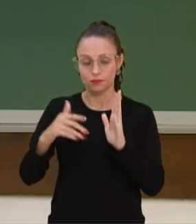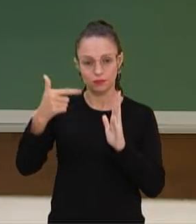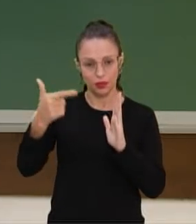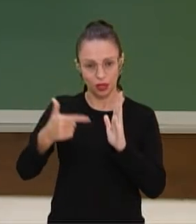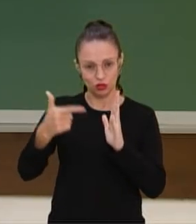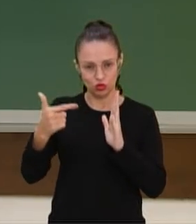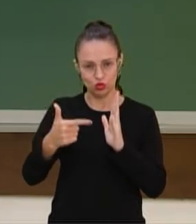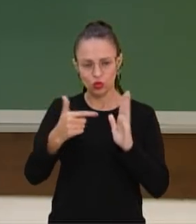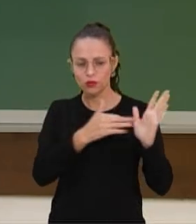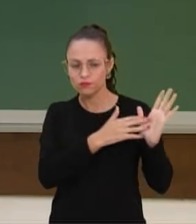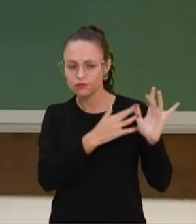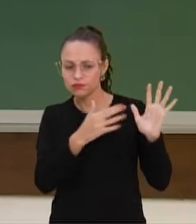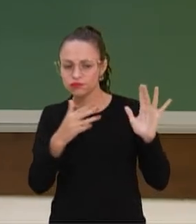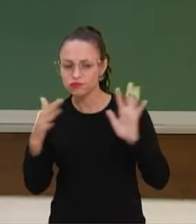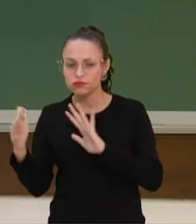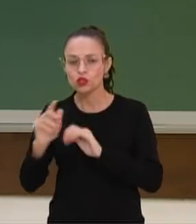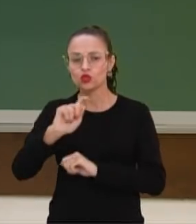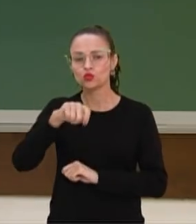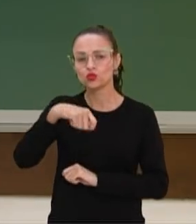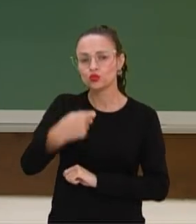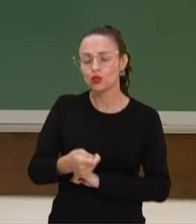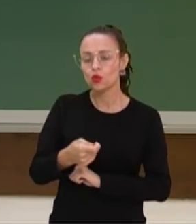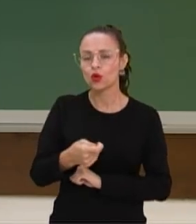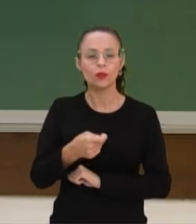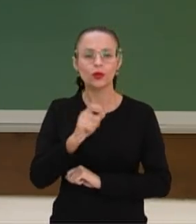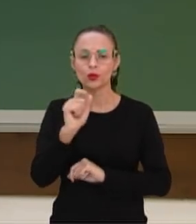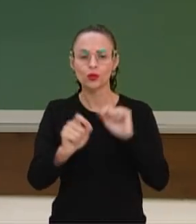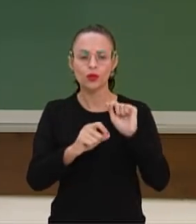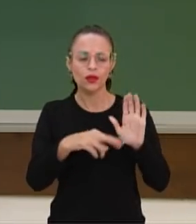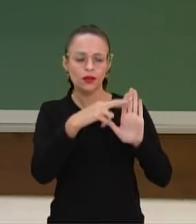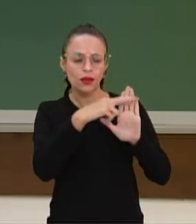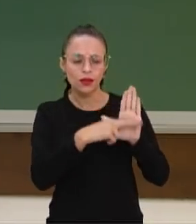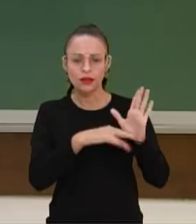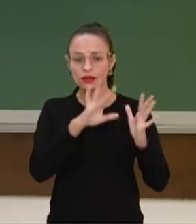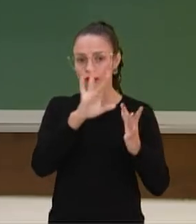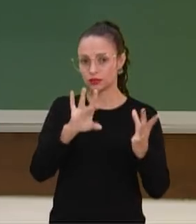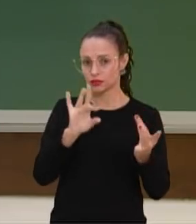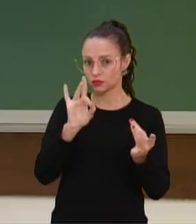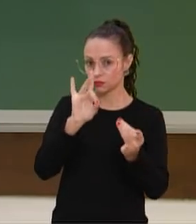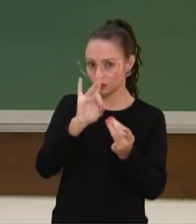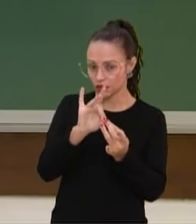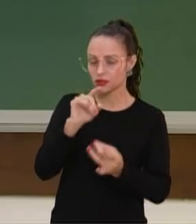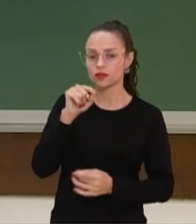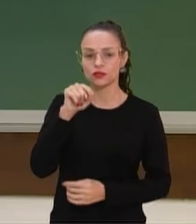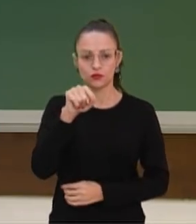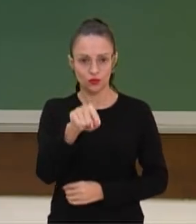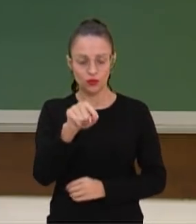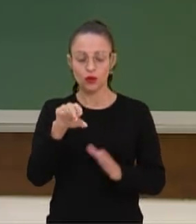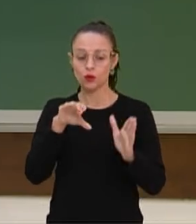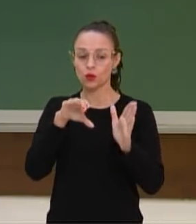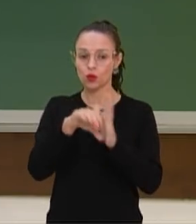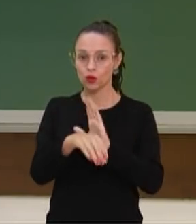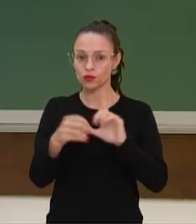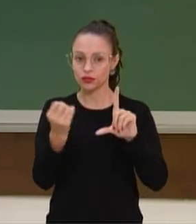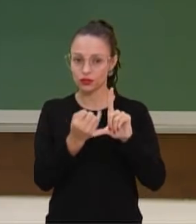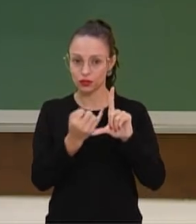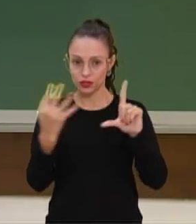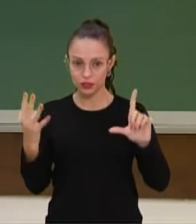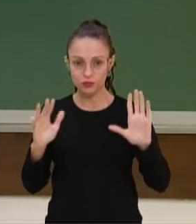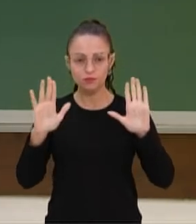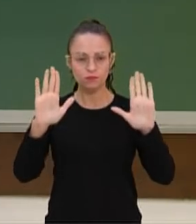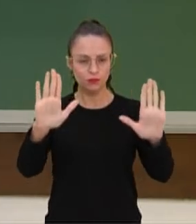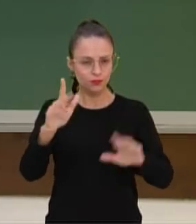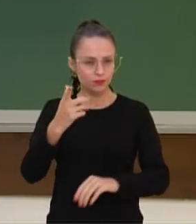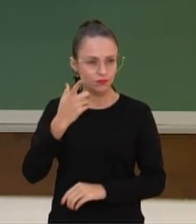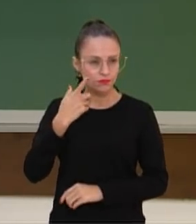vem conversando sobre os casos especiais quando a gente tem a aplicação da definição do logaritmo. Mas